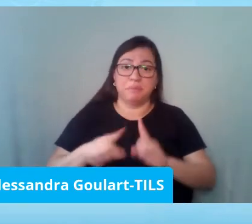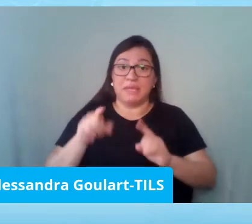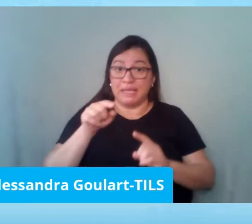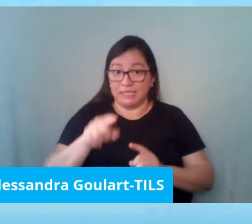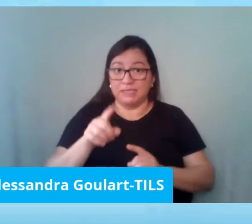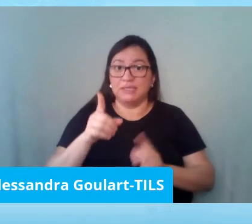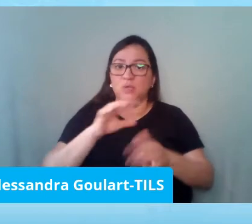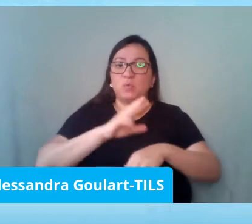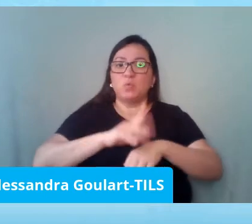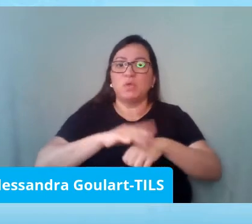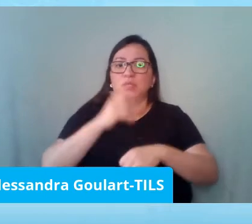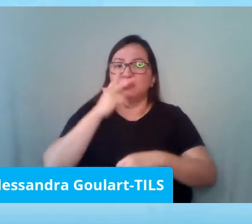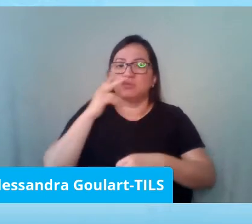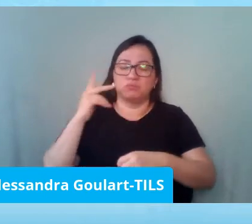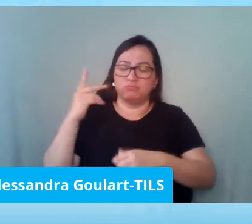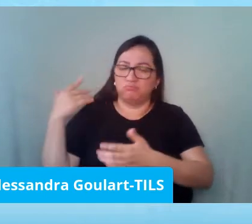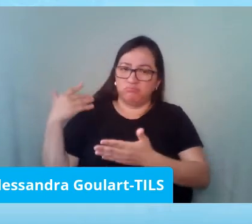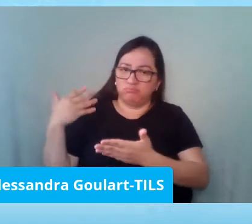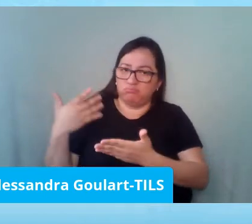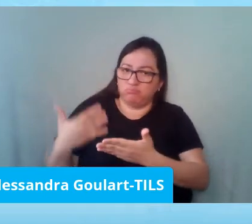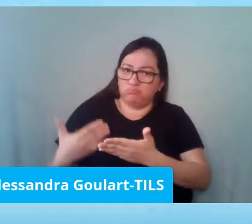né, mas que também